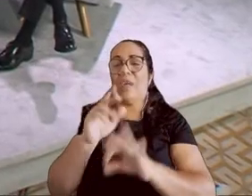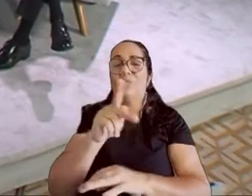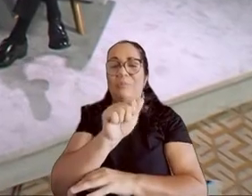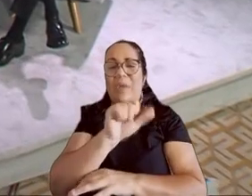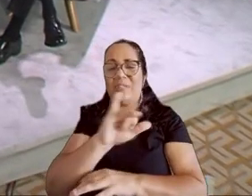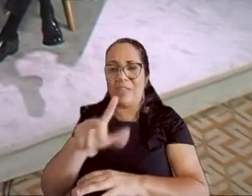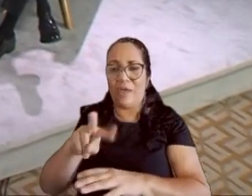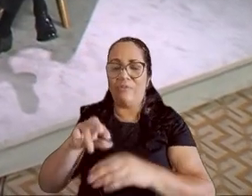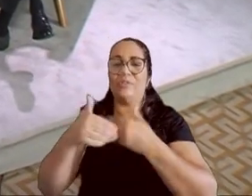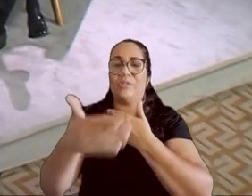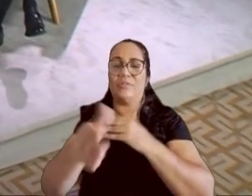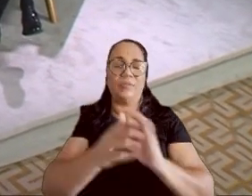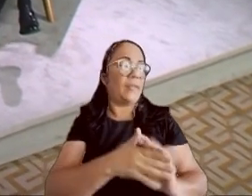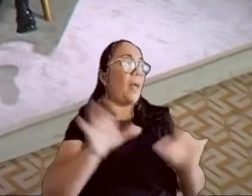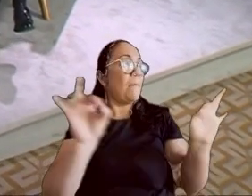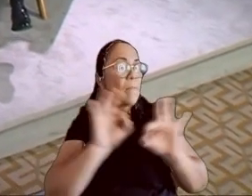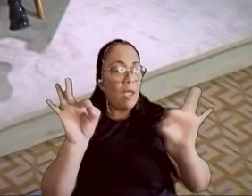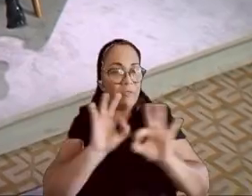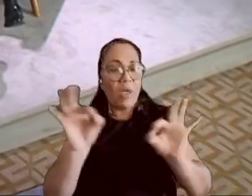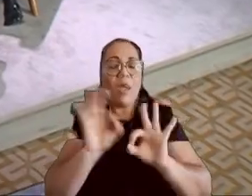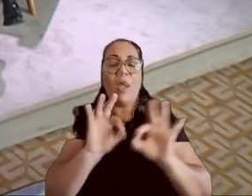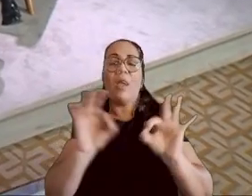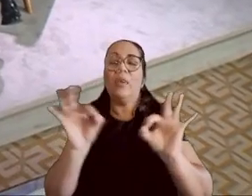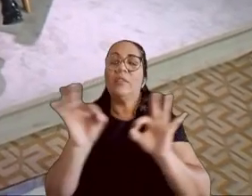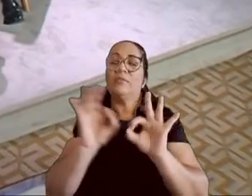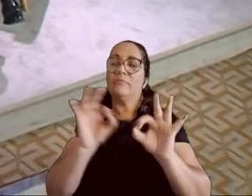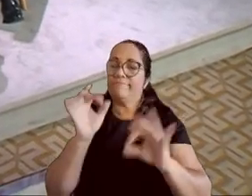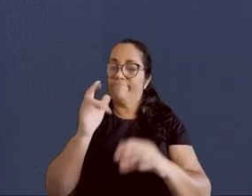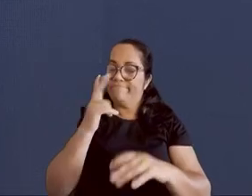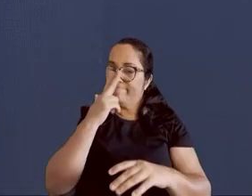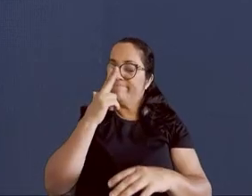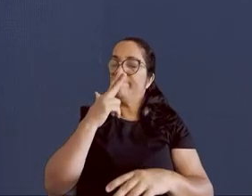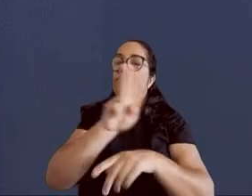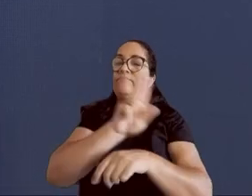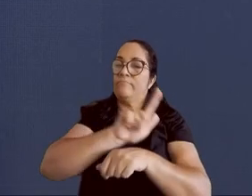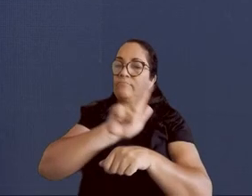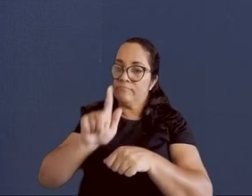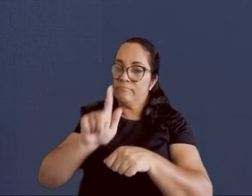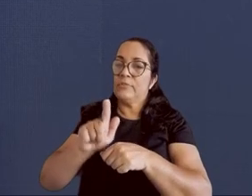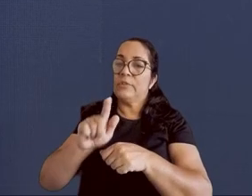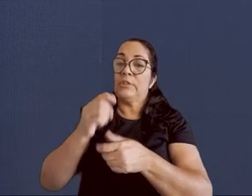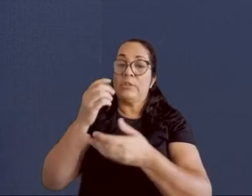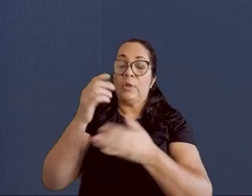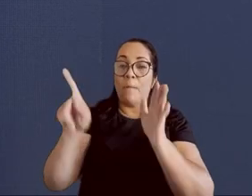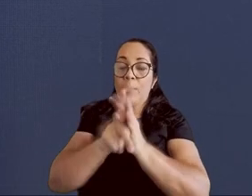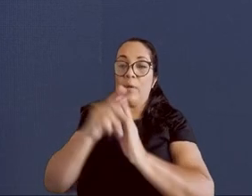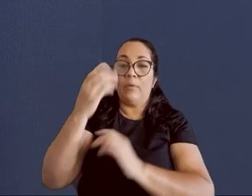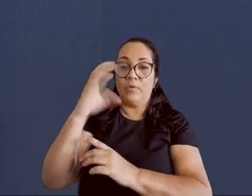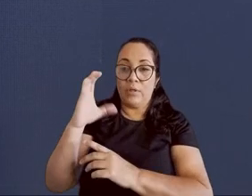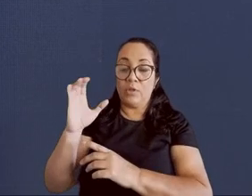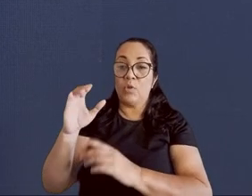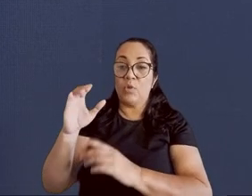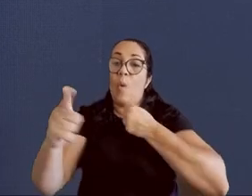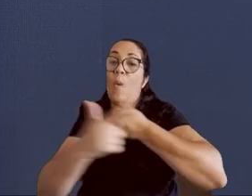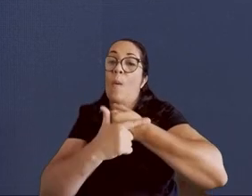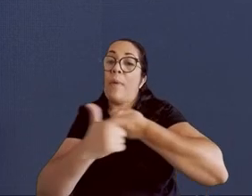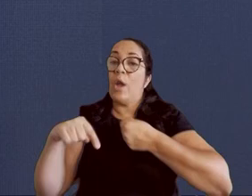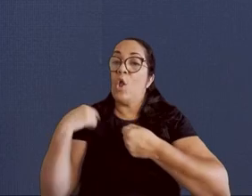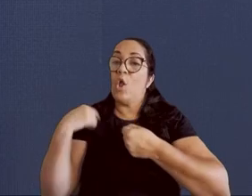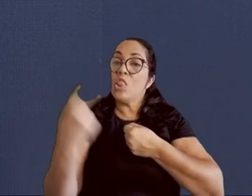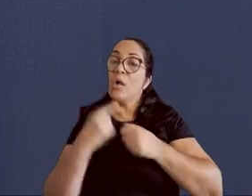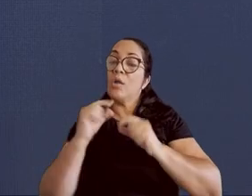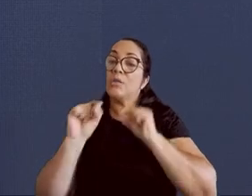acho como gestor de crédito né até diferente de outras classes de ativo o nosso papel com quanto analista aqui ia ser